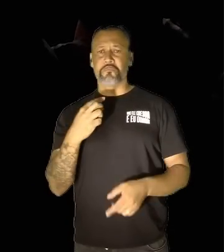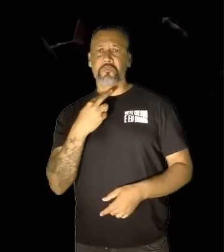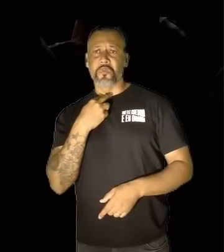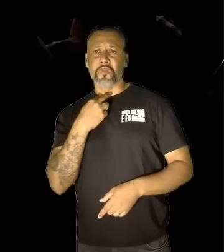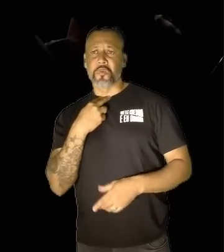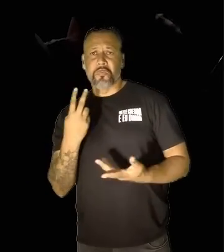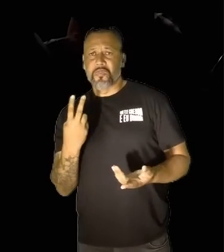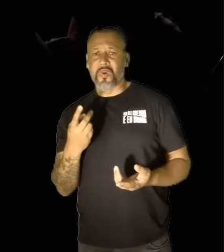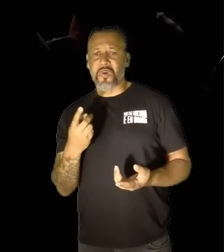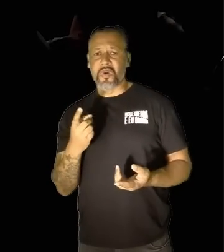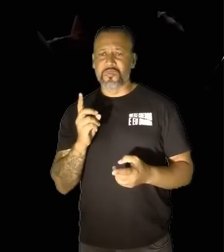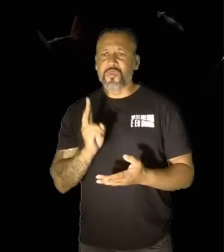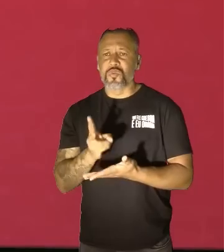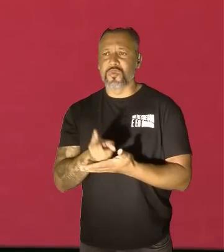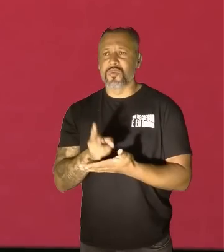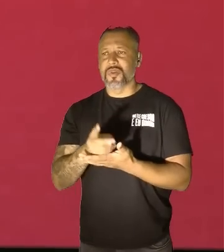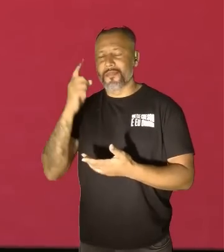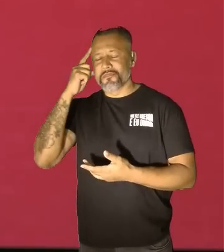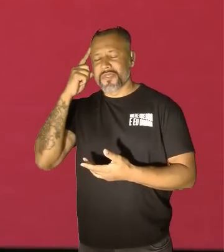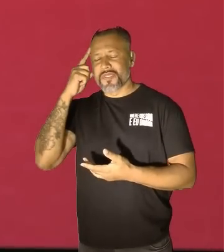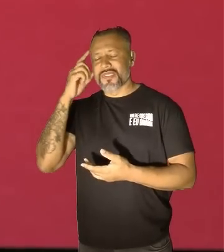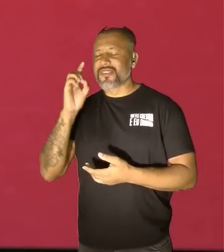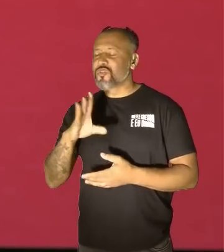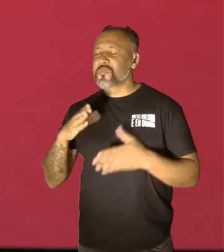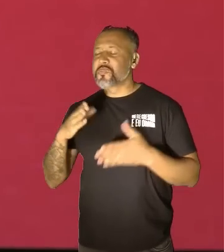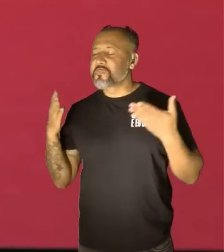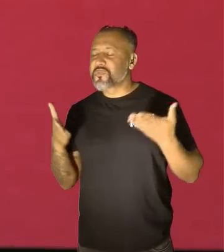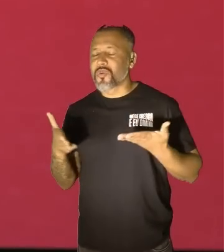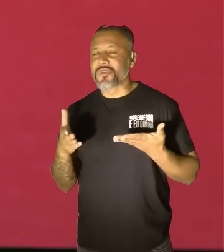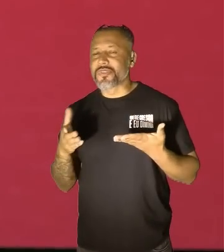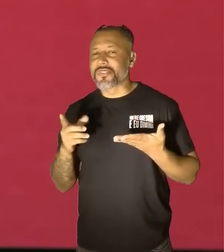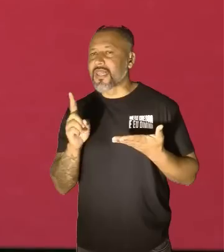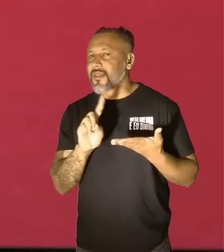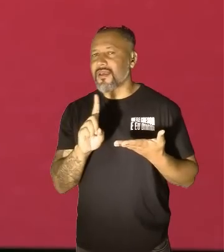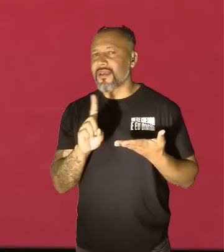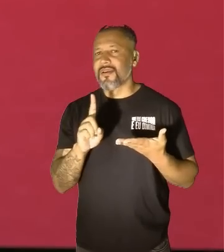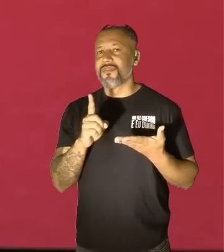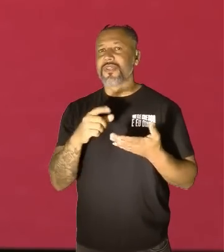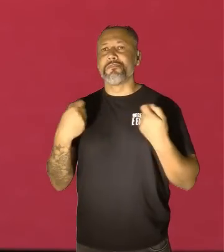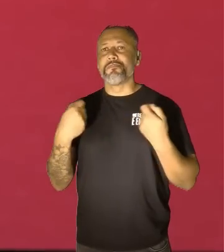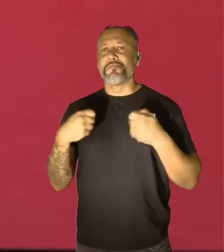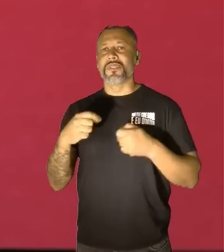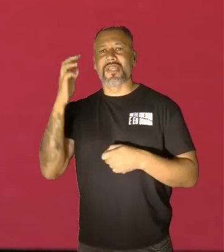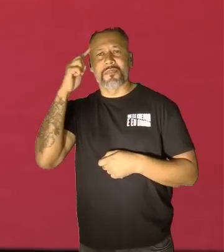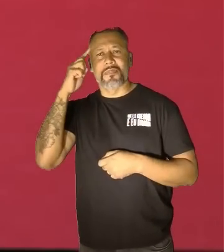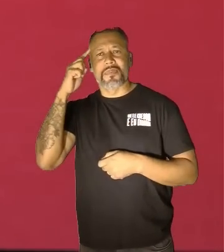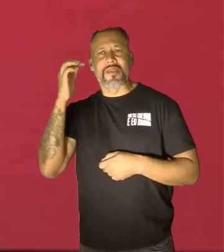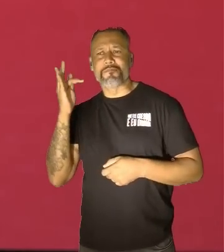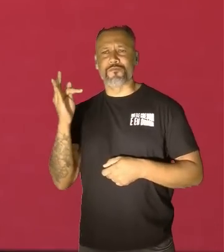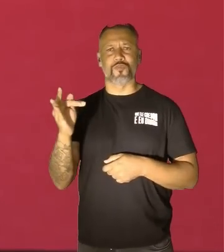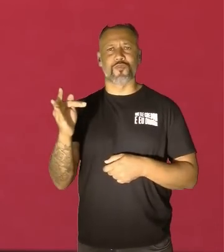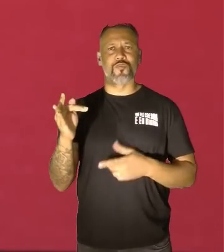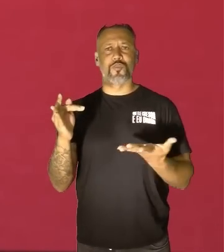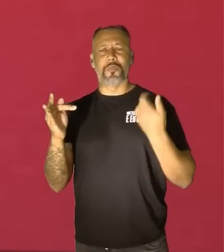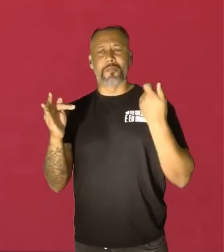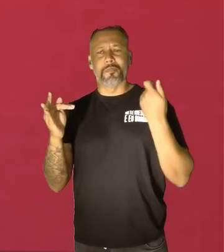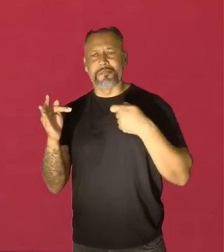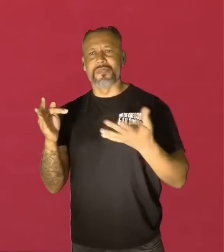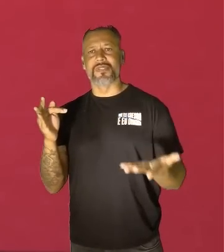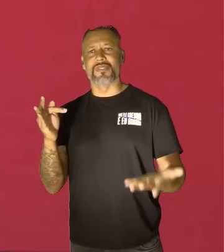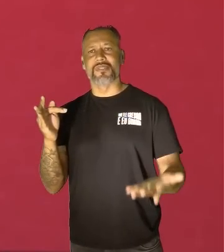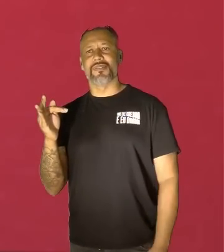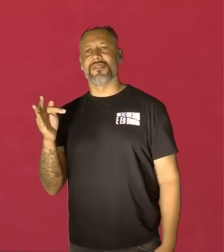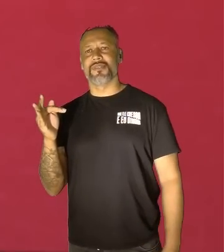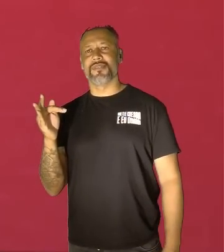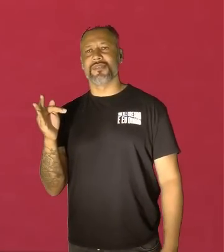não pode ter palavras do seu momento. Eu libero essa palavra aqui hoje. Deus vai desatar o teu ser. Você tem que se vestir do seu